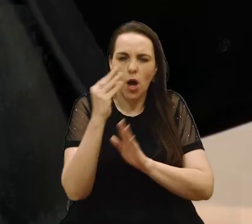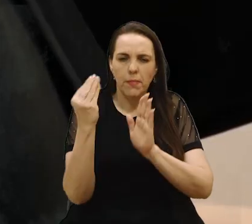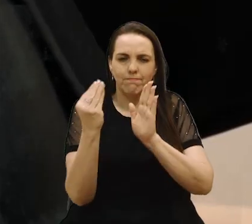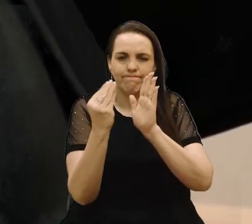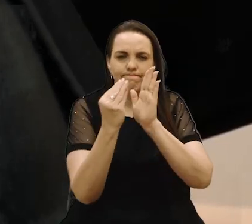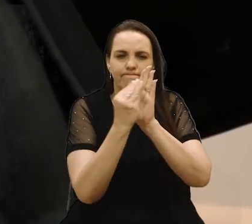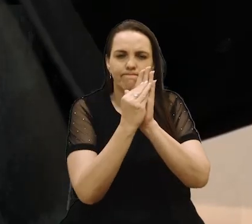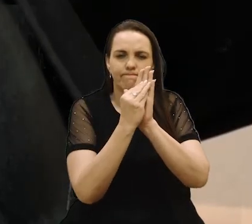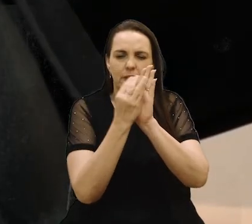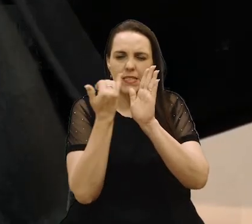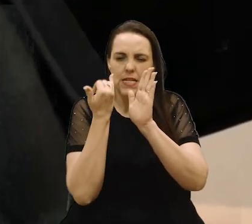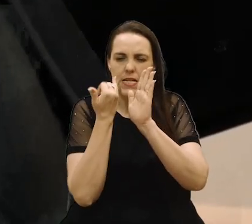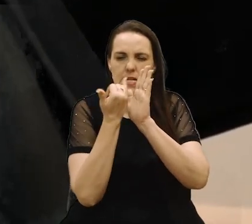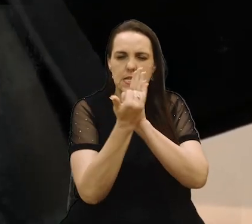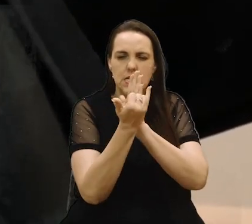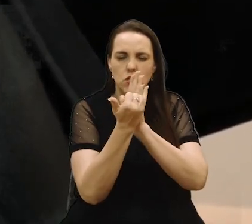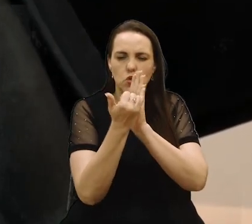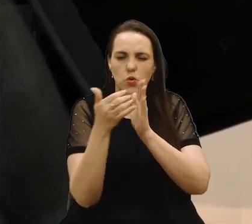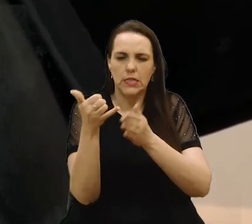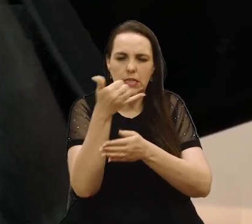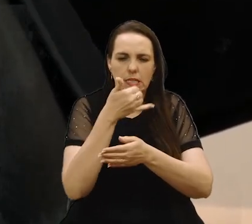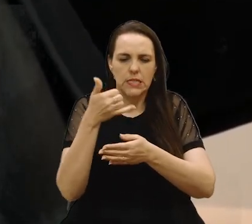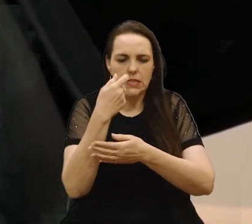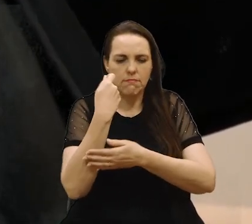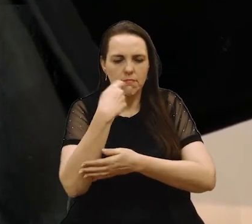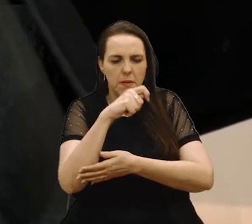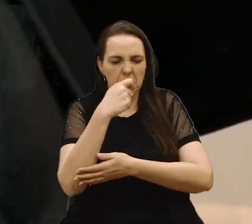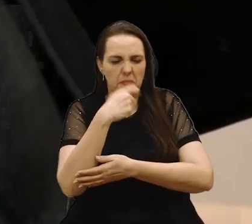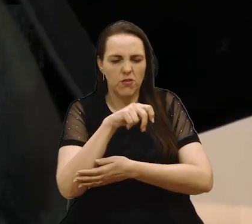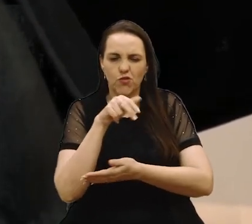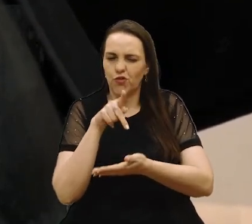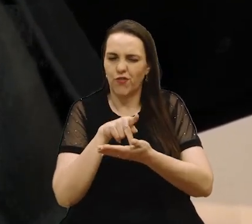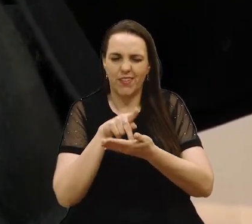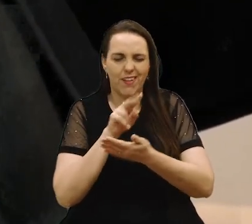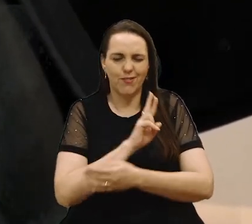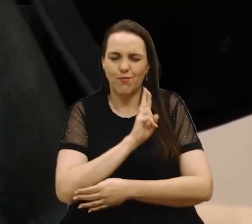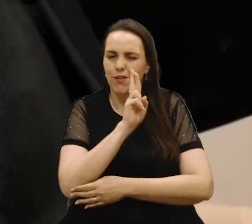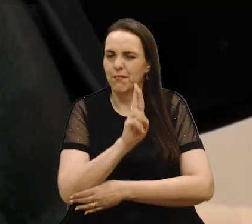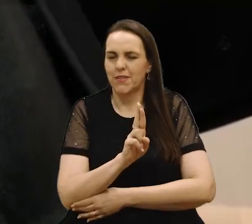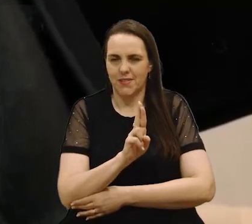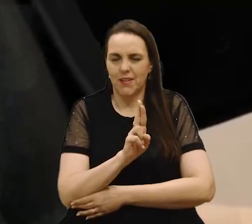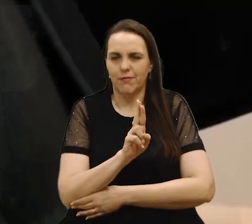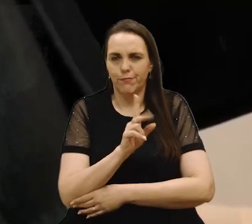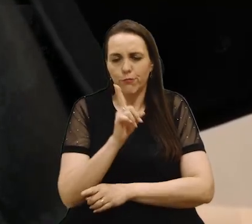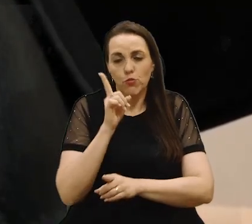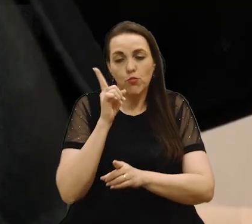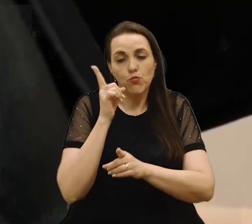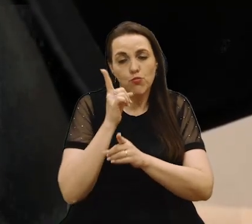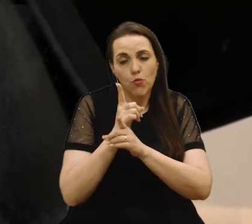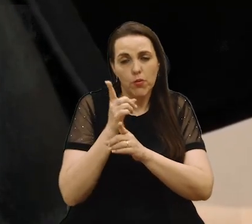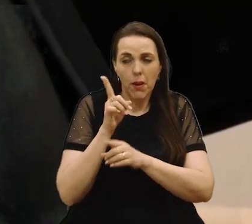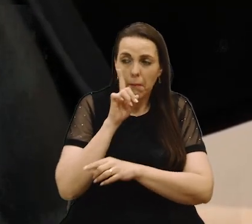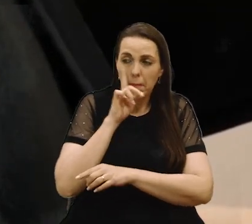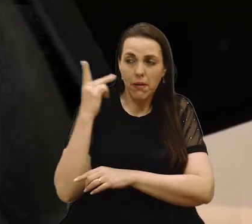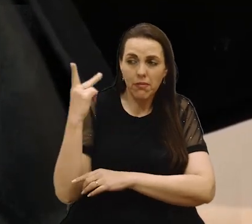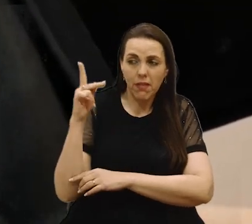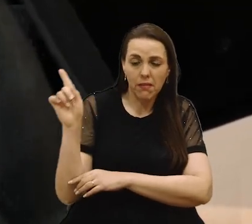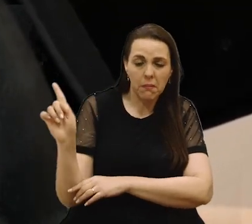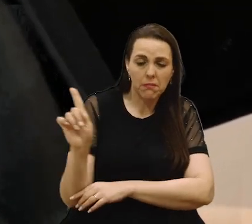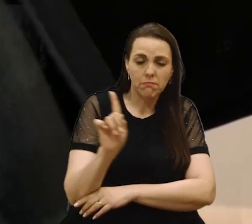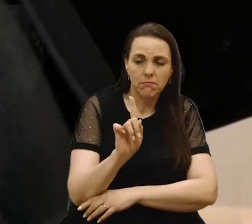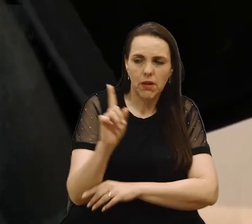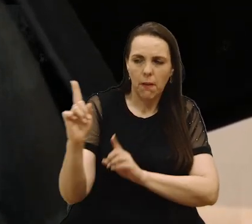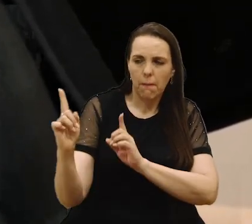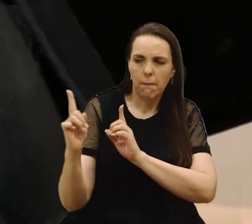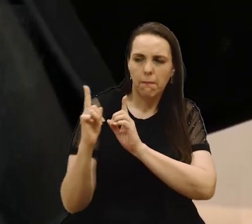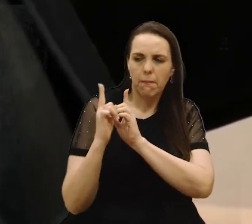dele gravado como um risco do cimento, realmente não o representava. Uma vez encontrei a mãe dele lá. Ela